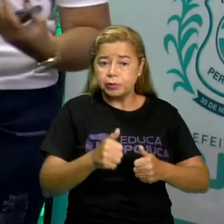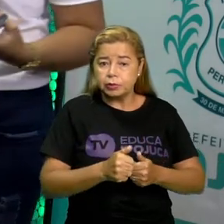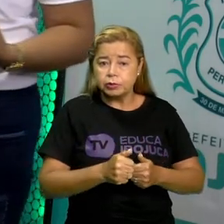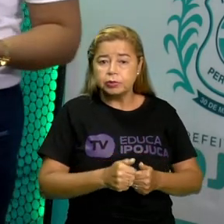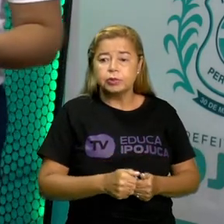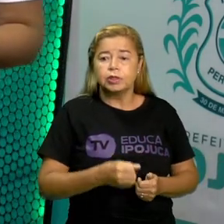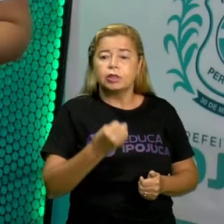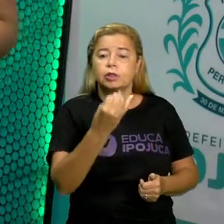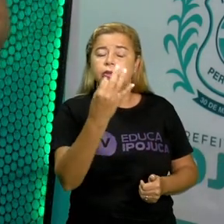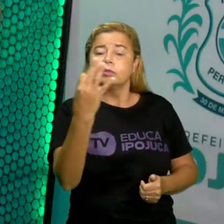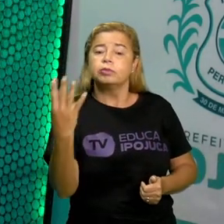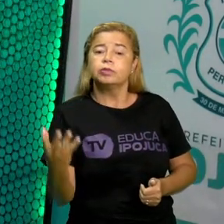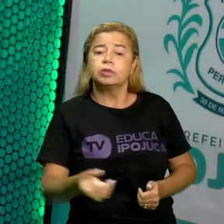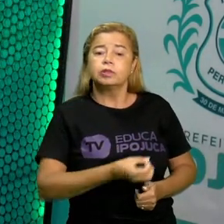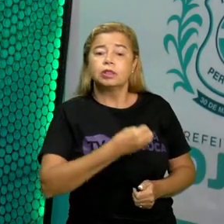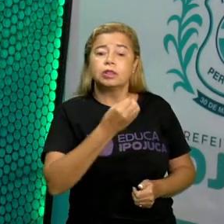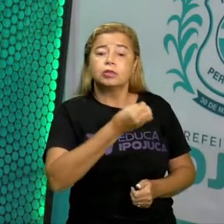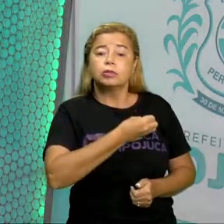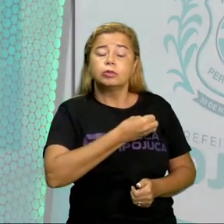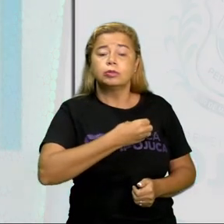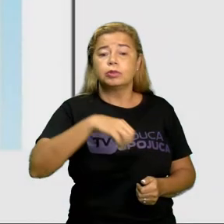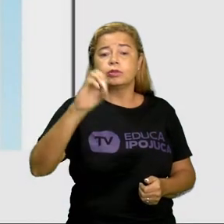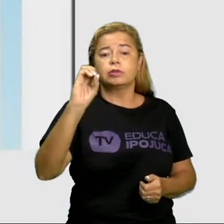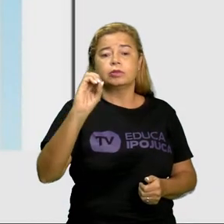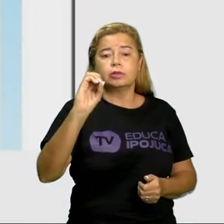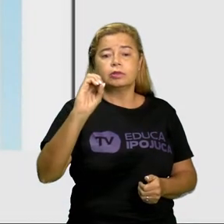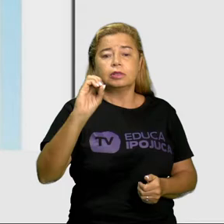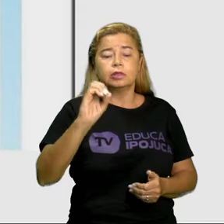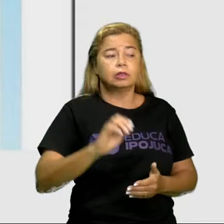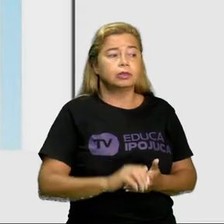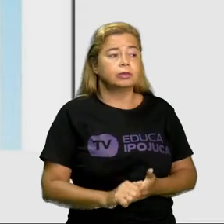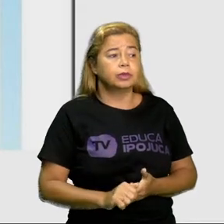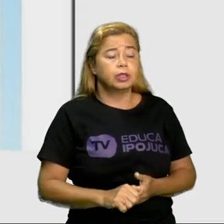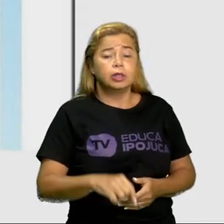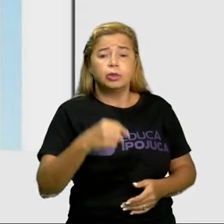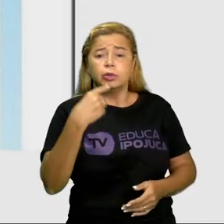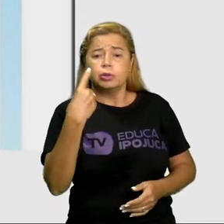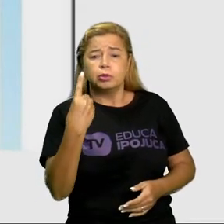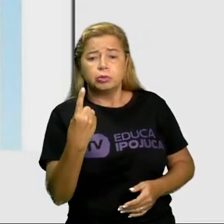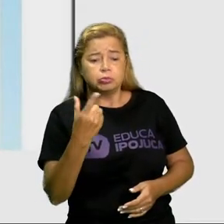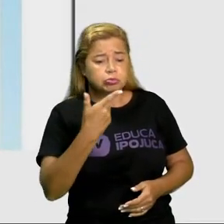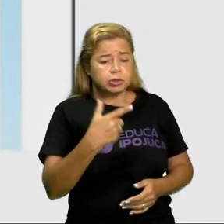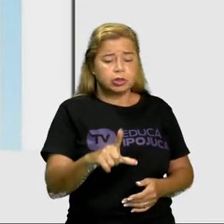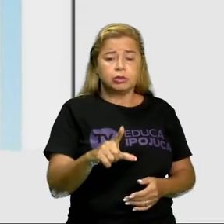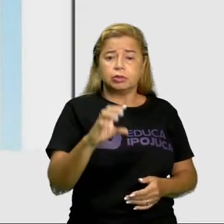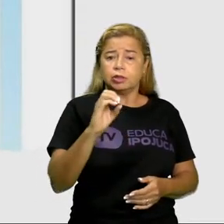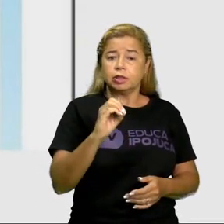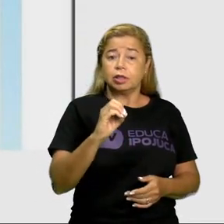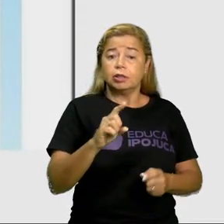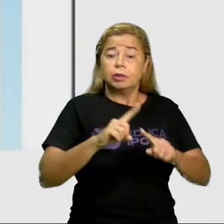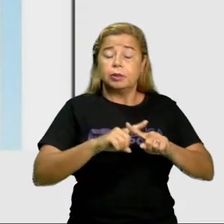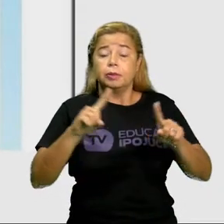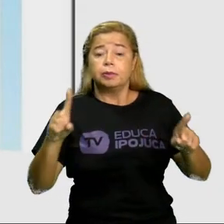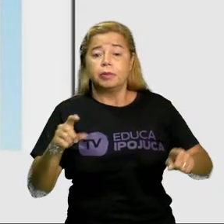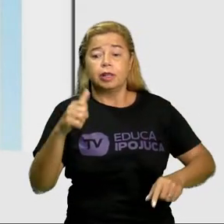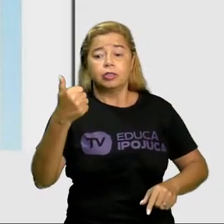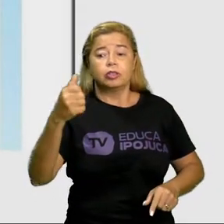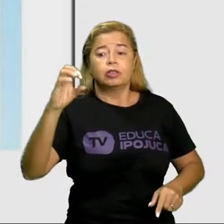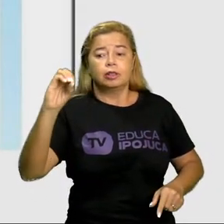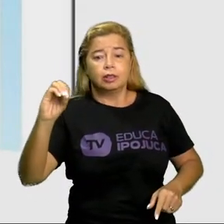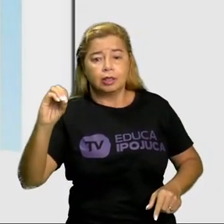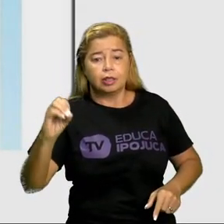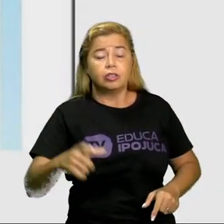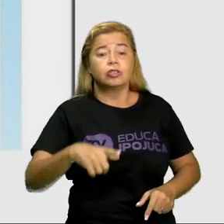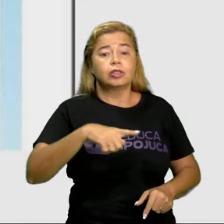zero. A gente observar aqui, ó, o 1, ele não tem nenhum zero. O 10, ele já tem um zero. O 100